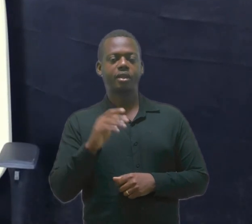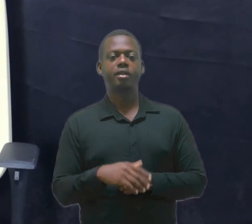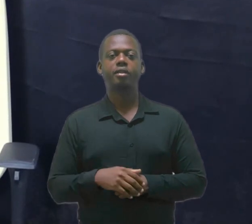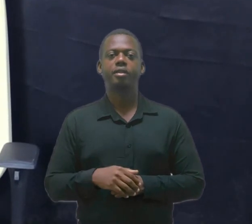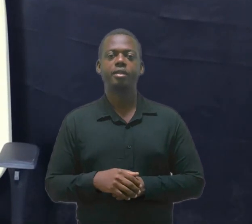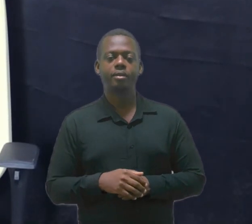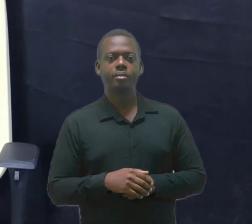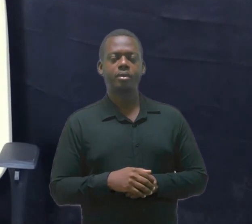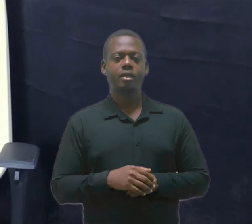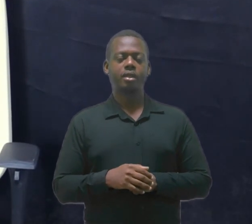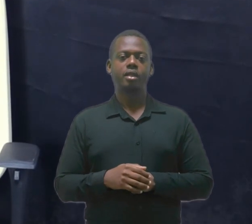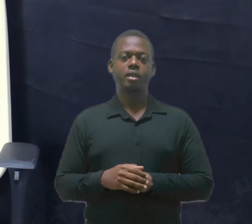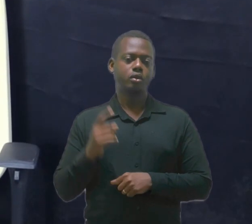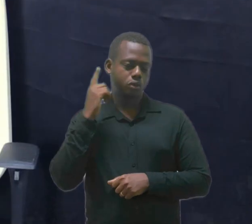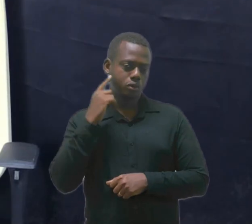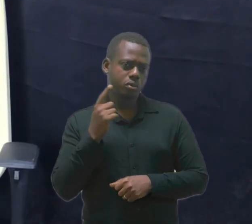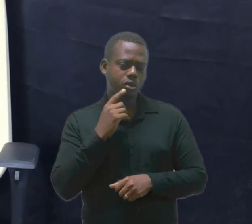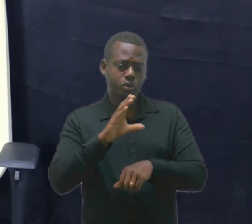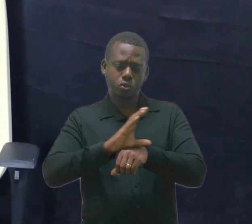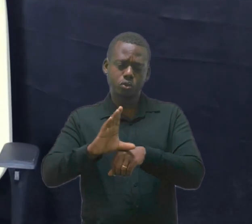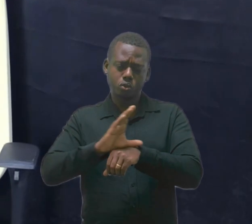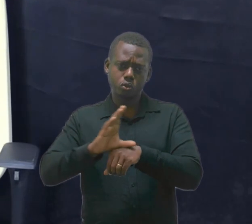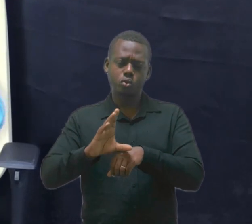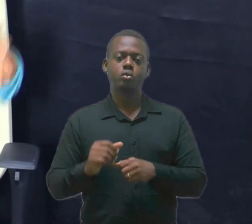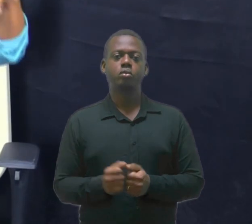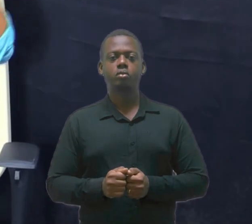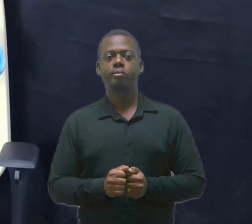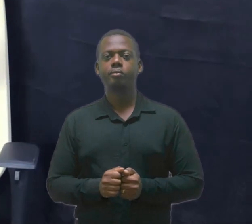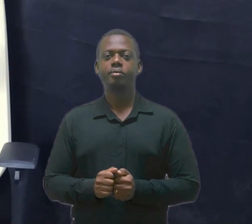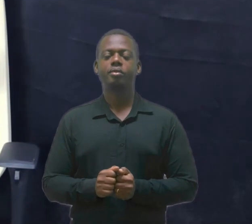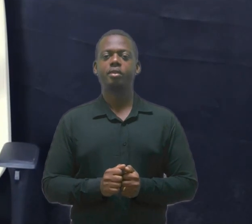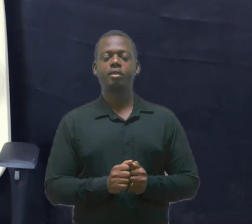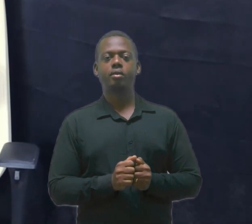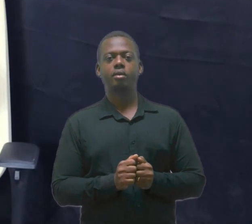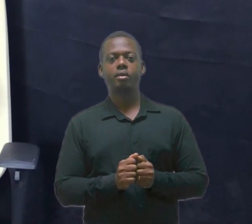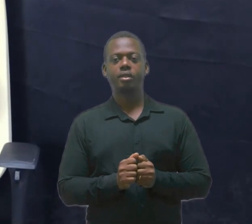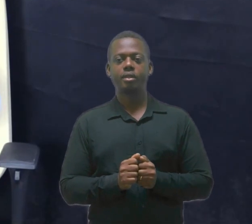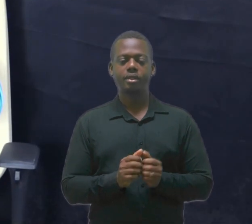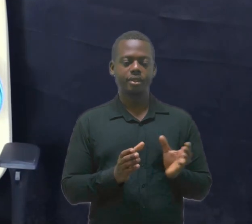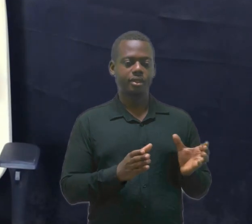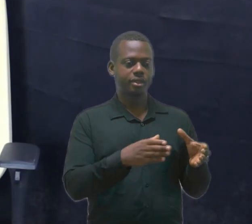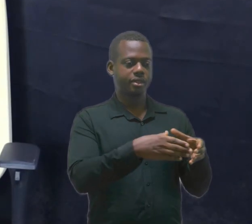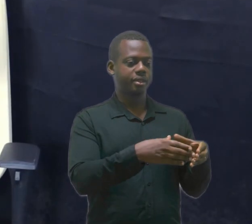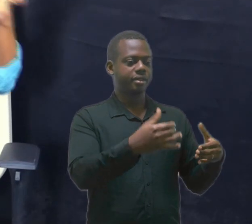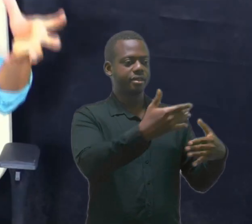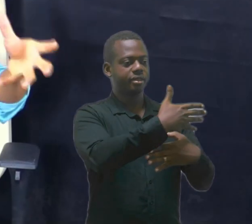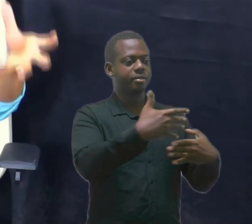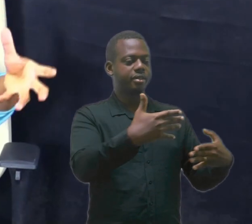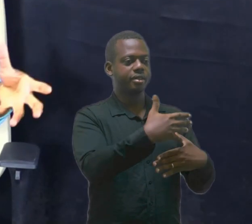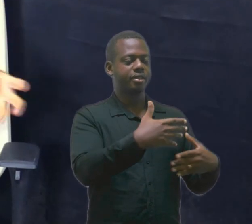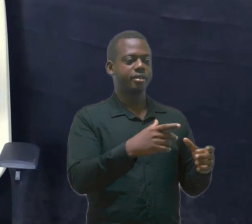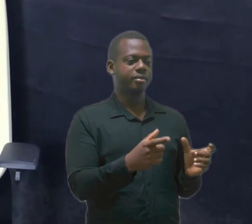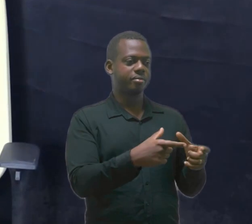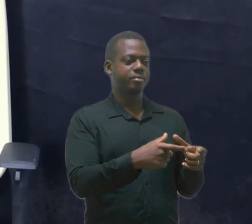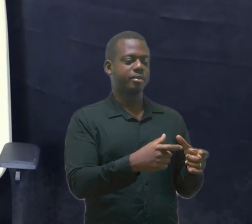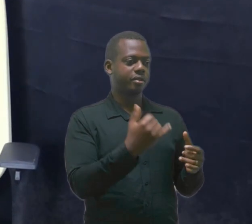o coordenador do curso de Libras da faculdade. Então, assim, para você ver, em algumas cidades pequenas, ainda existe o desconhecimento muito